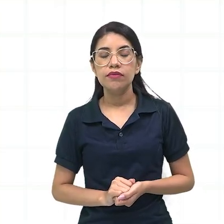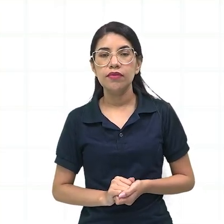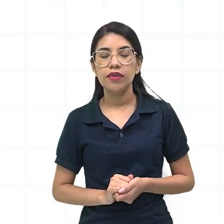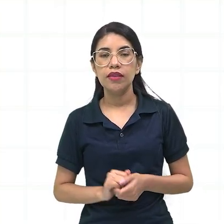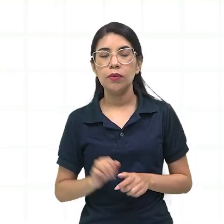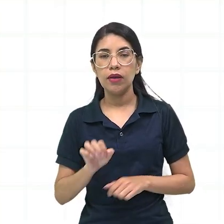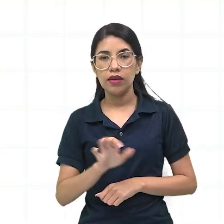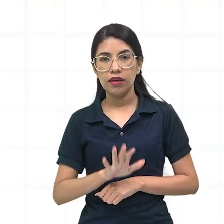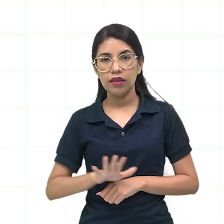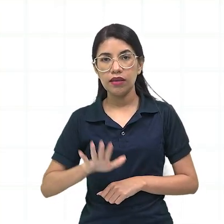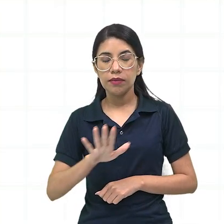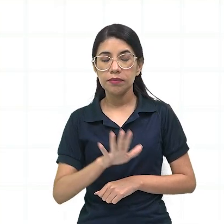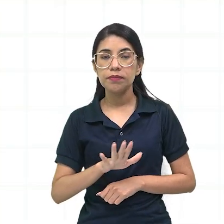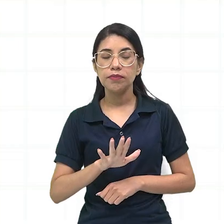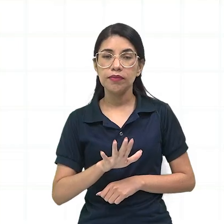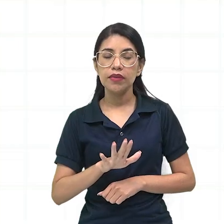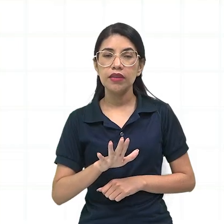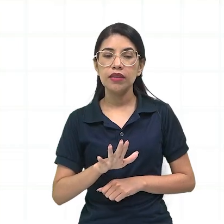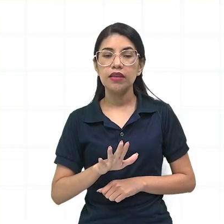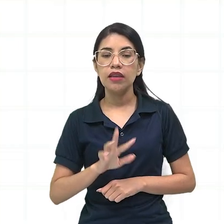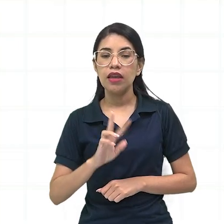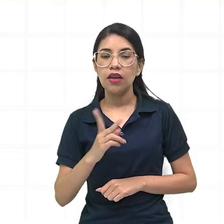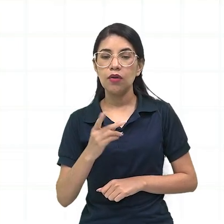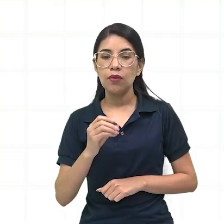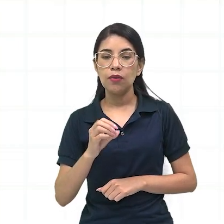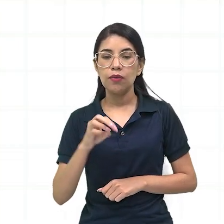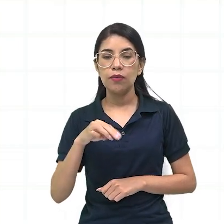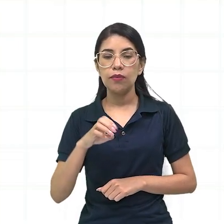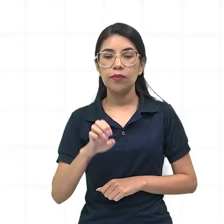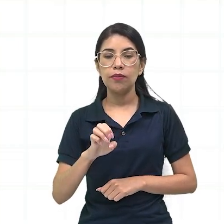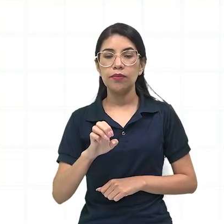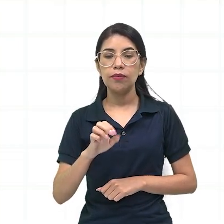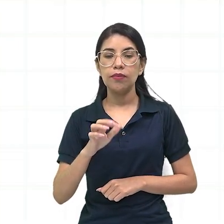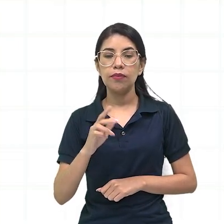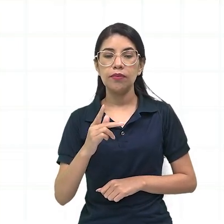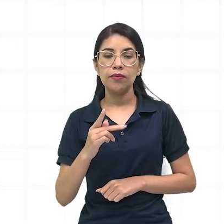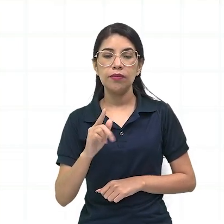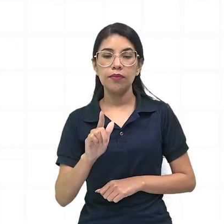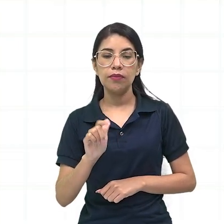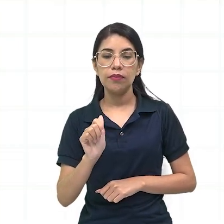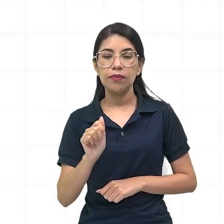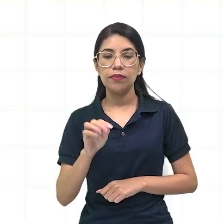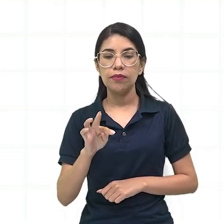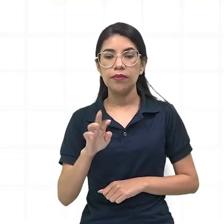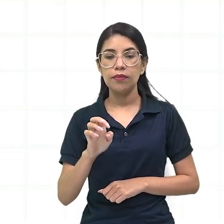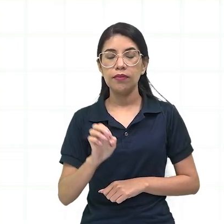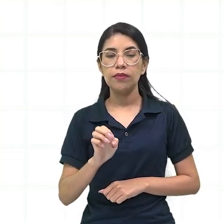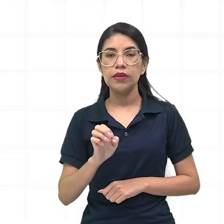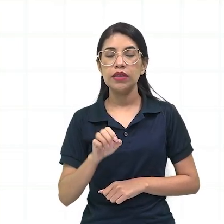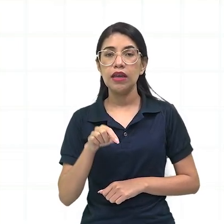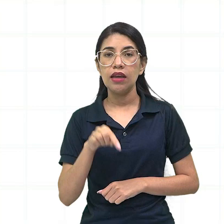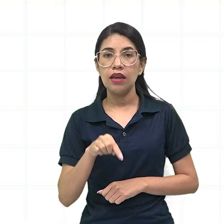ó, é o home plate. É aqui onde fica o